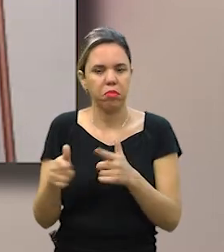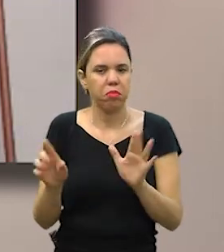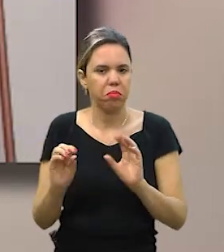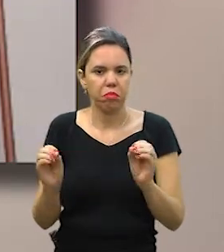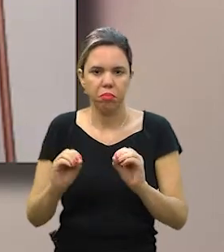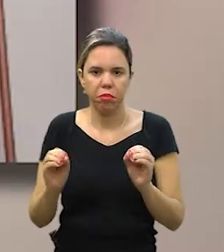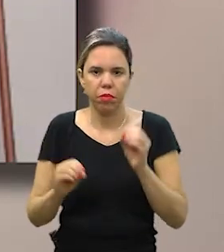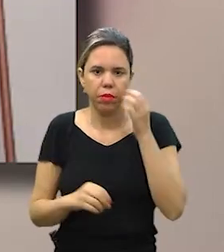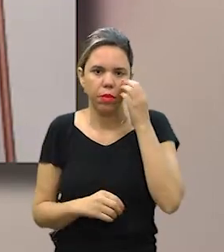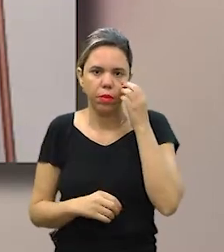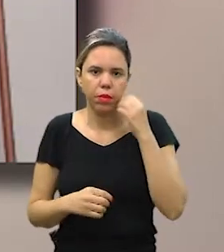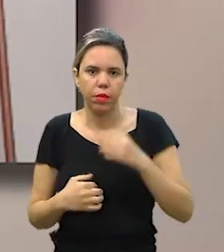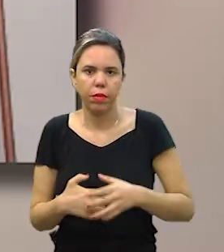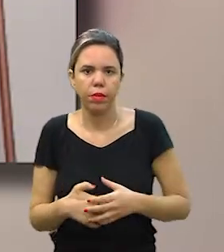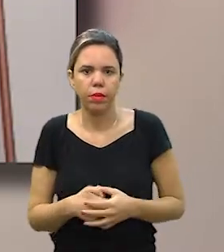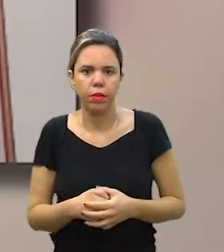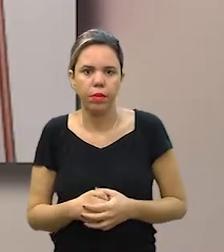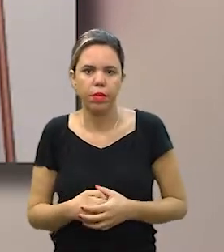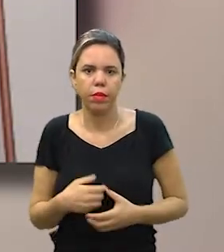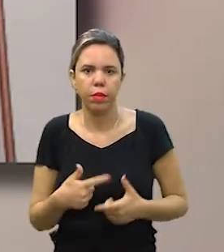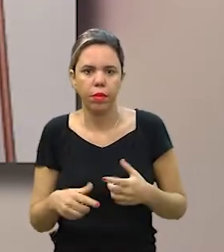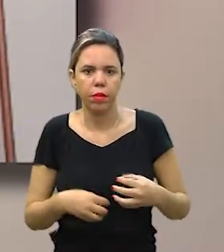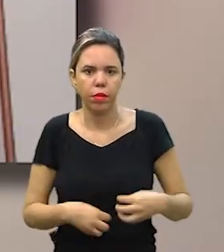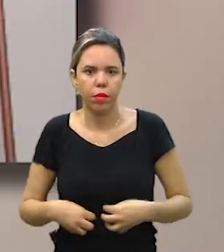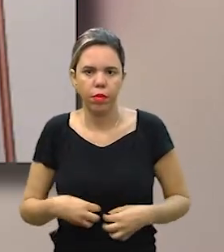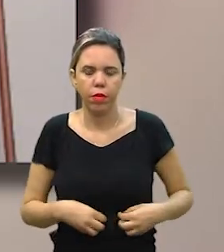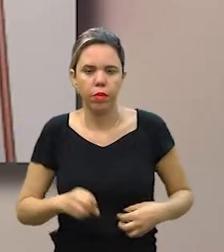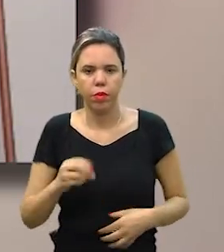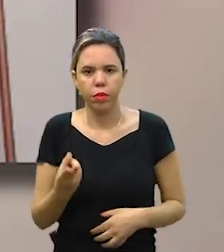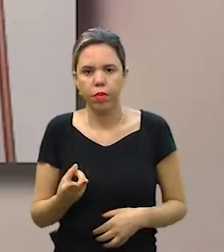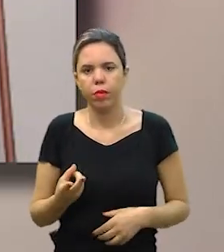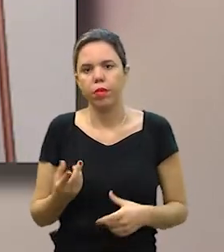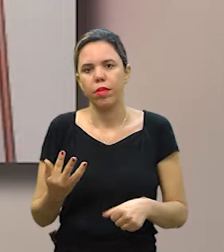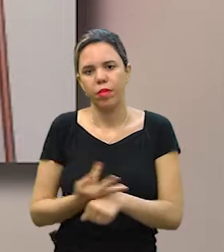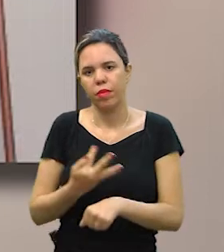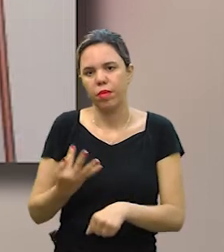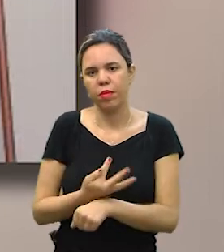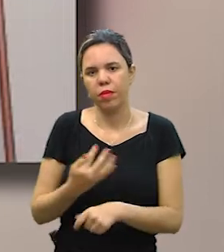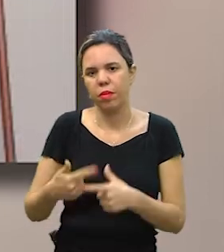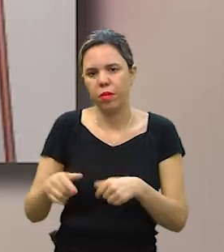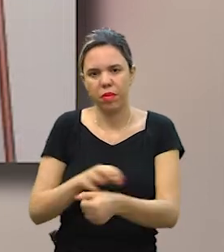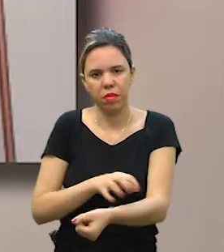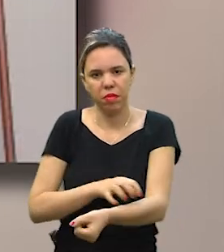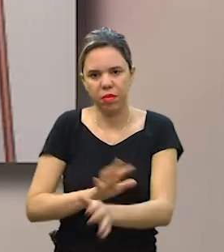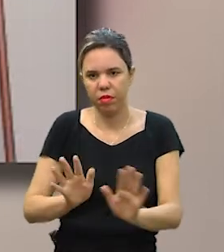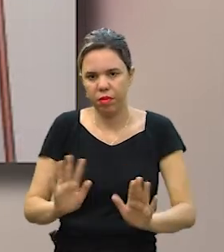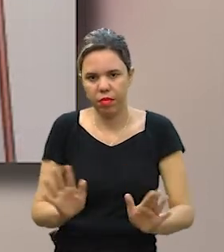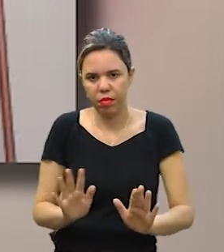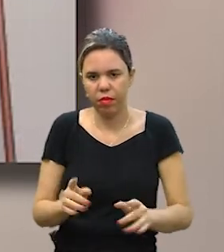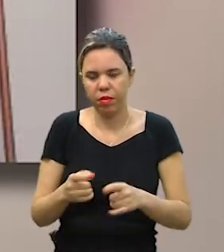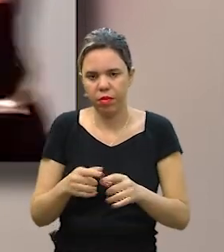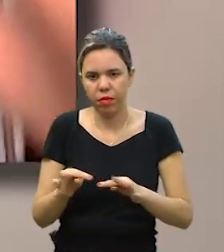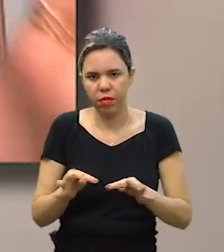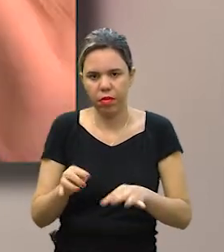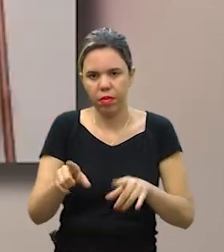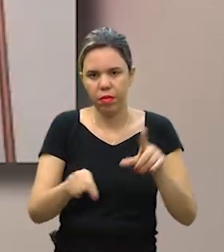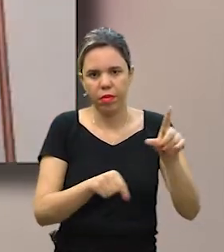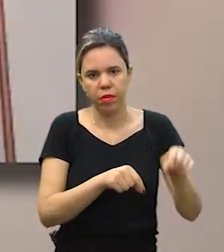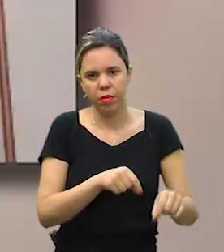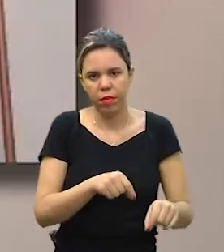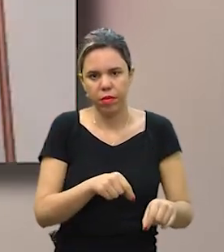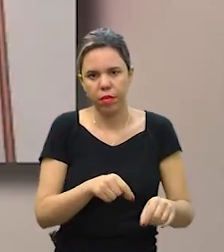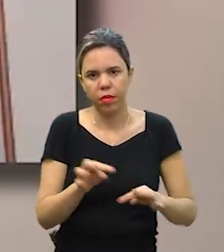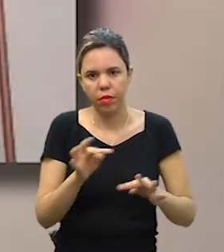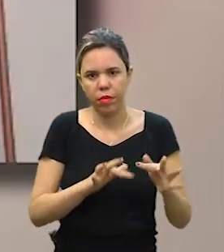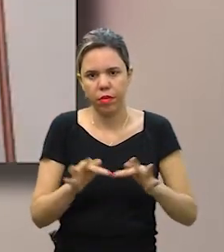apresentou nenhum sinal aí gástrico ou de intolerâncias, de alergias, o pediatra vai